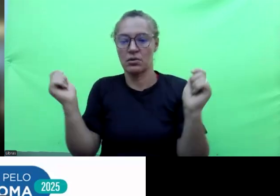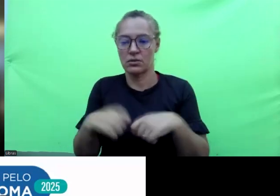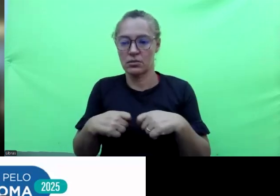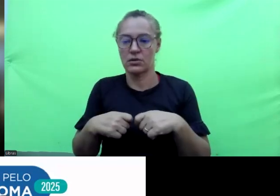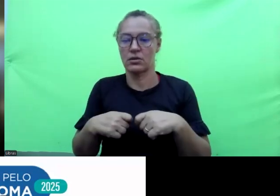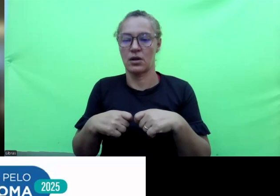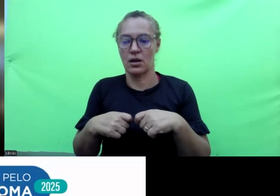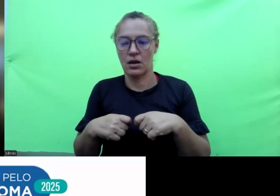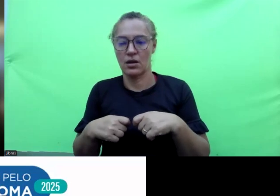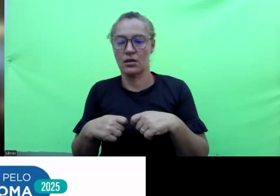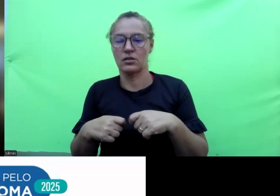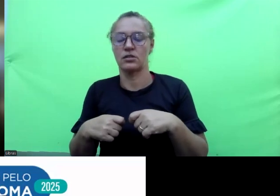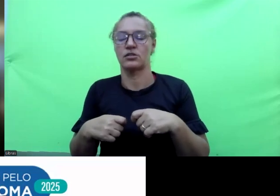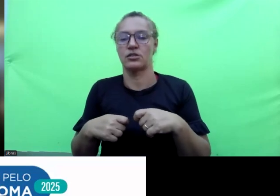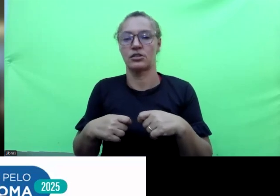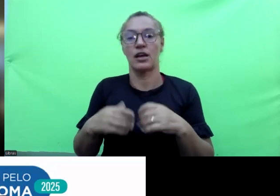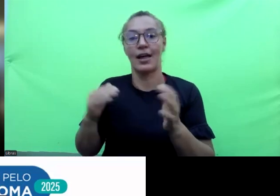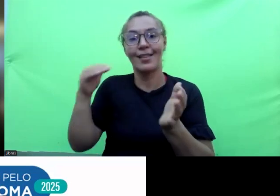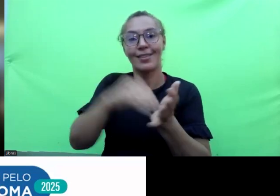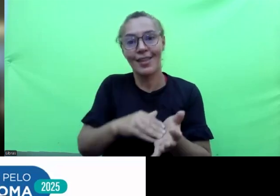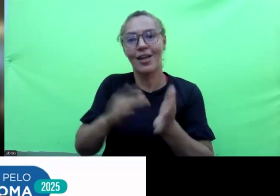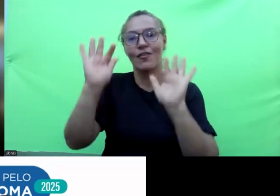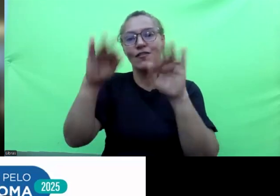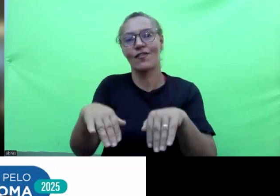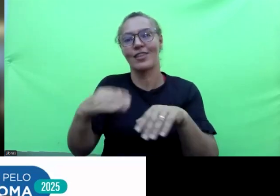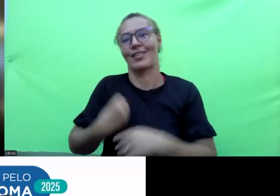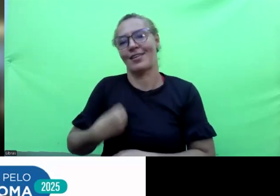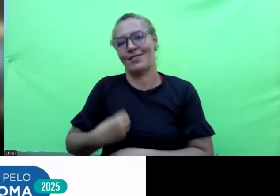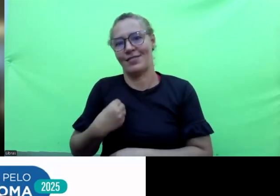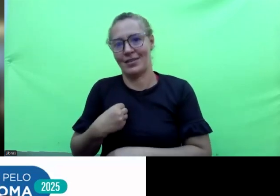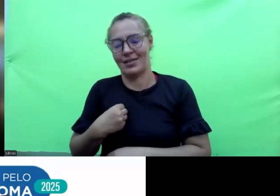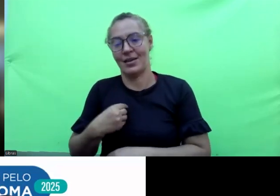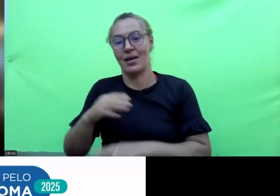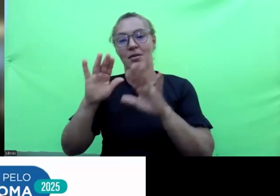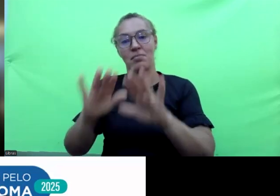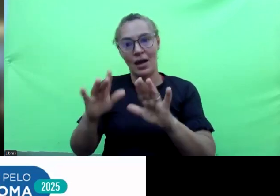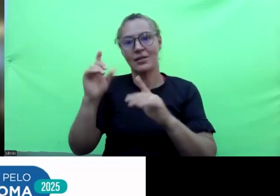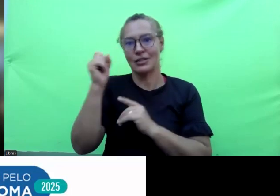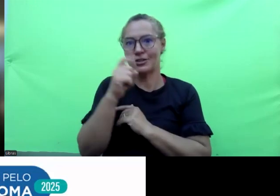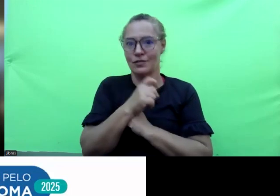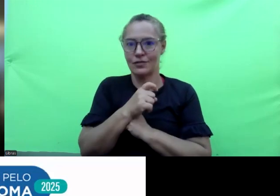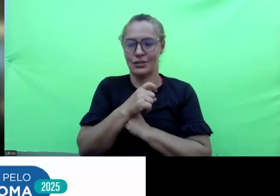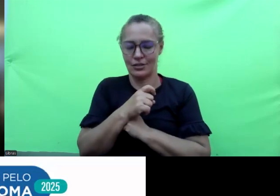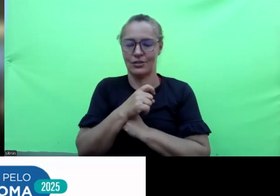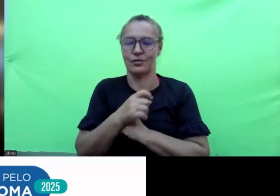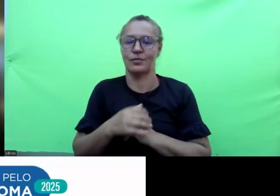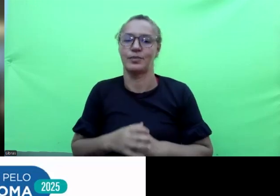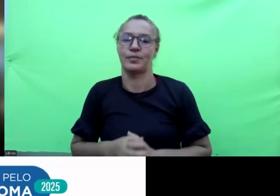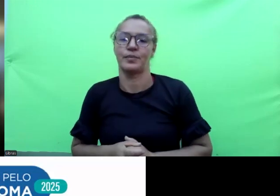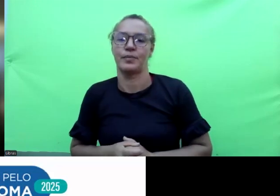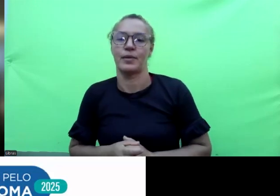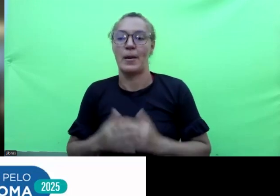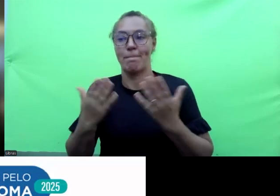visão até o final da vida. É que a missão é mais difícil, né? Essa é que é a questão. mas a